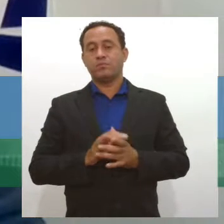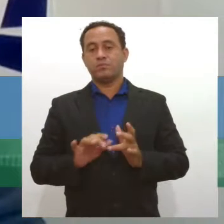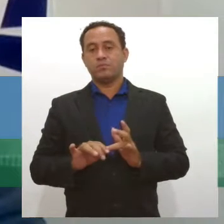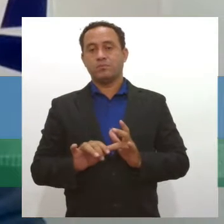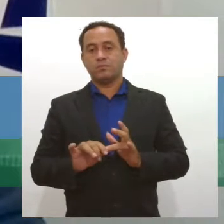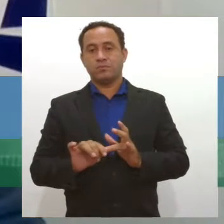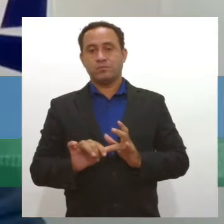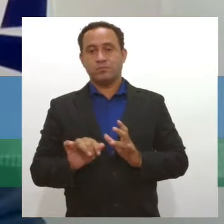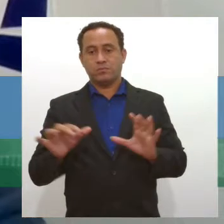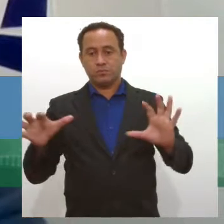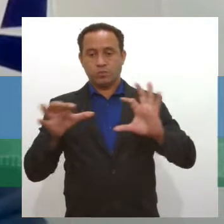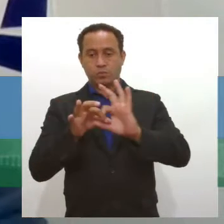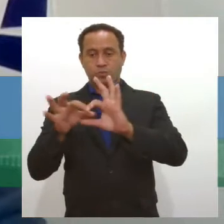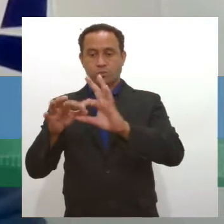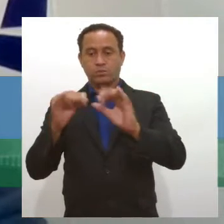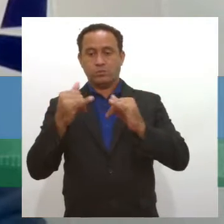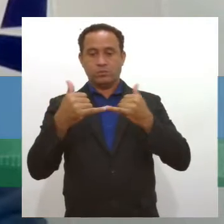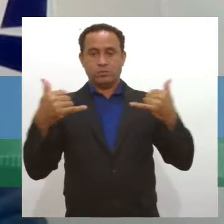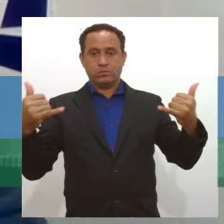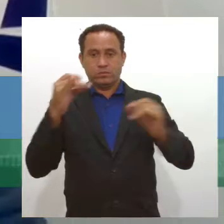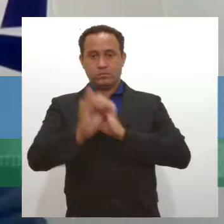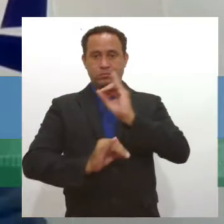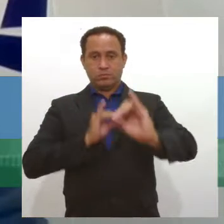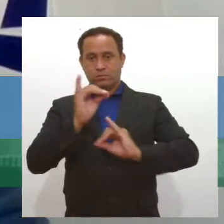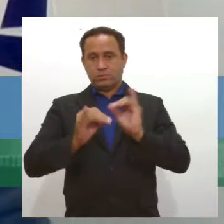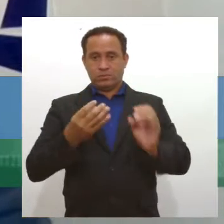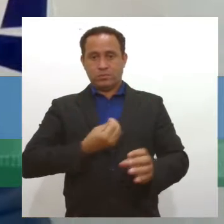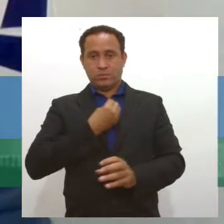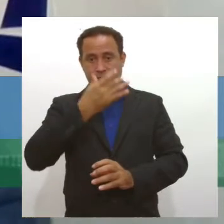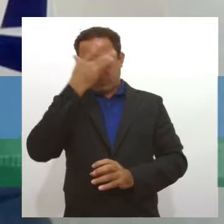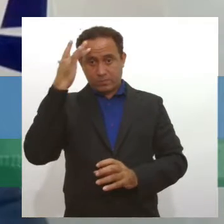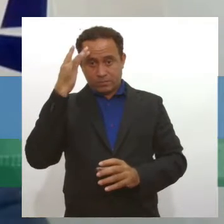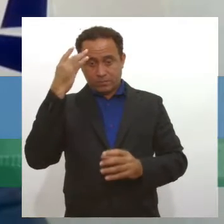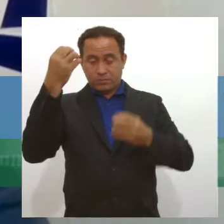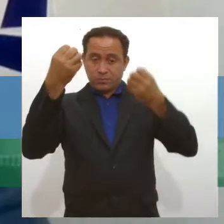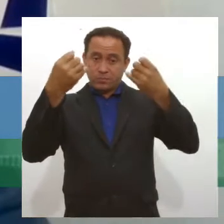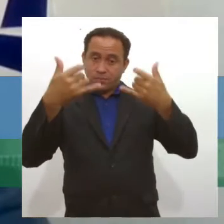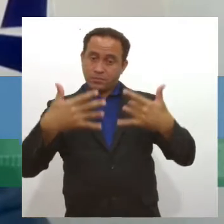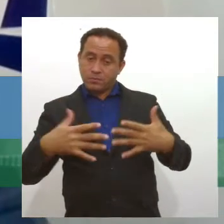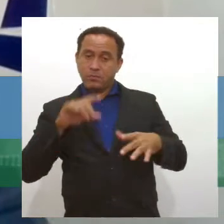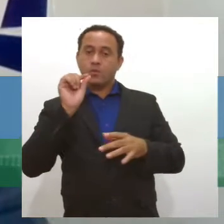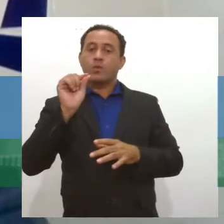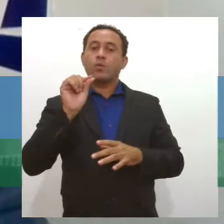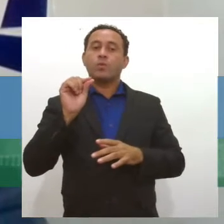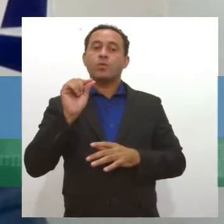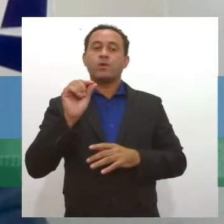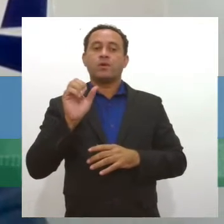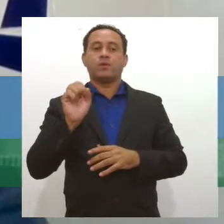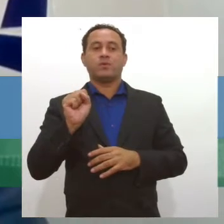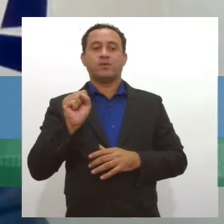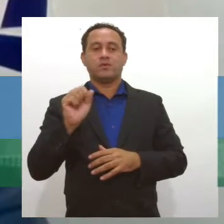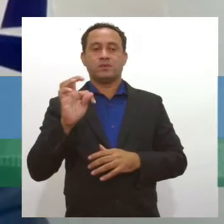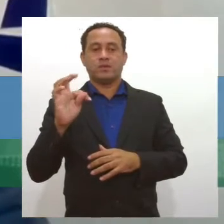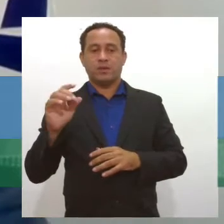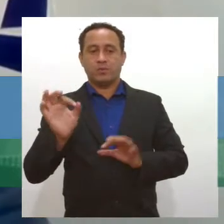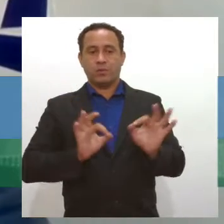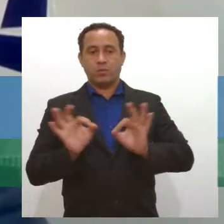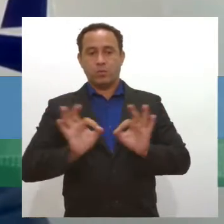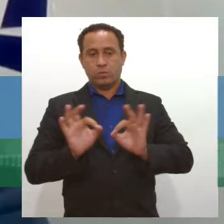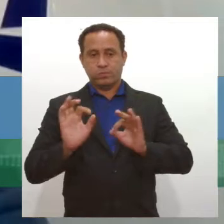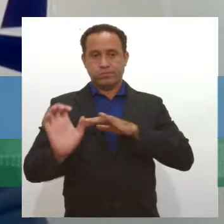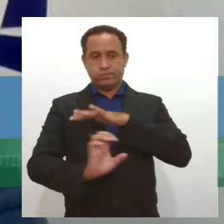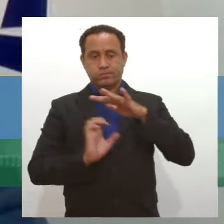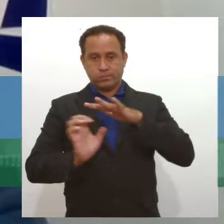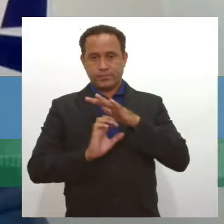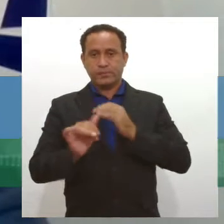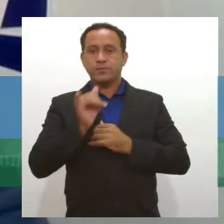se conectando todo dia na vida das pessoas. Mas para definir, né, o que é uma startup, né, é uma organização em busca de